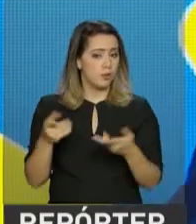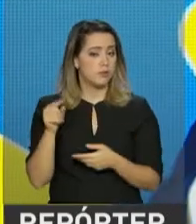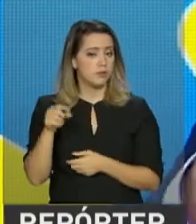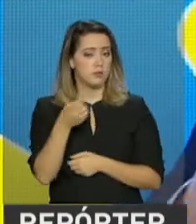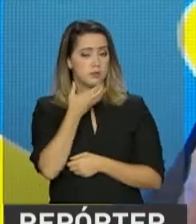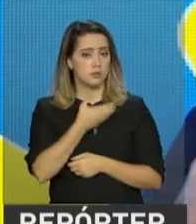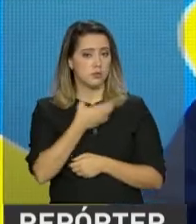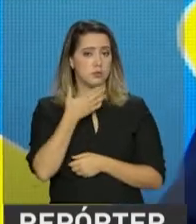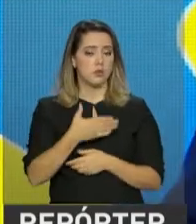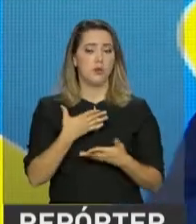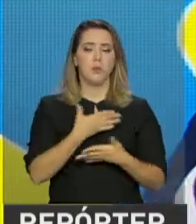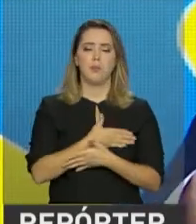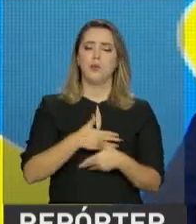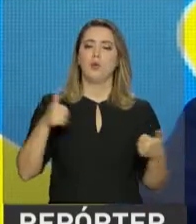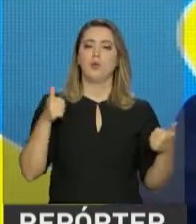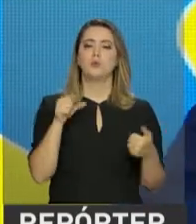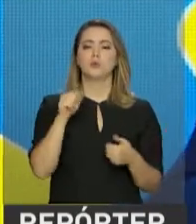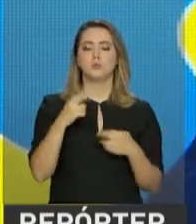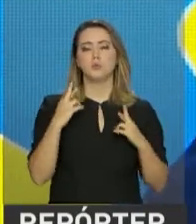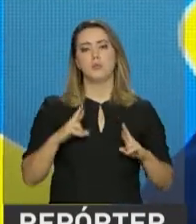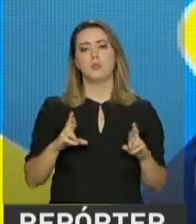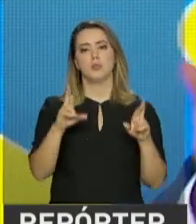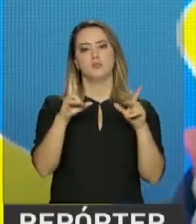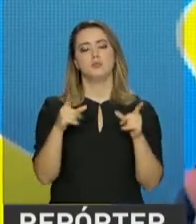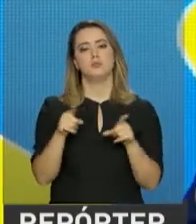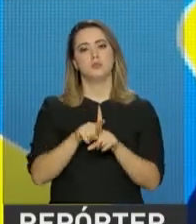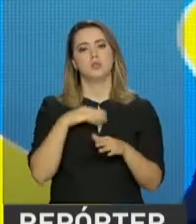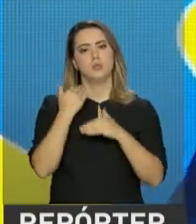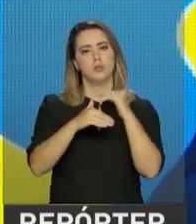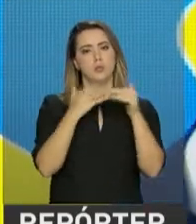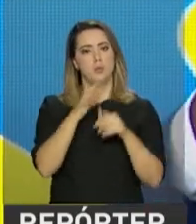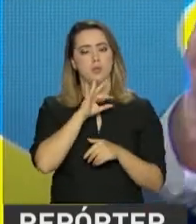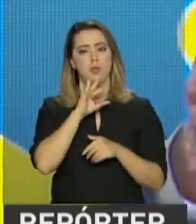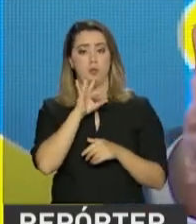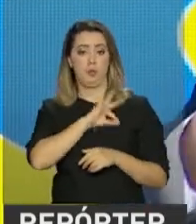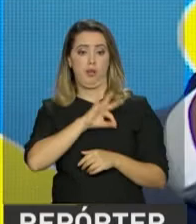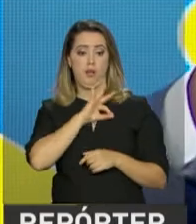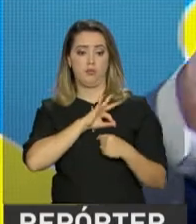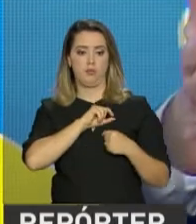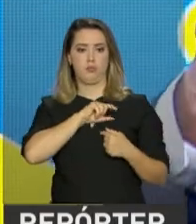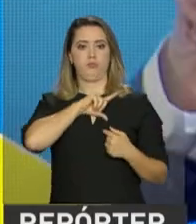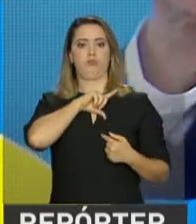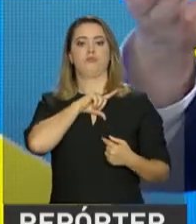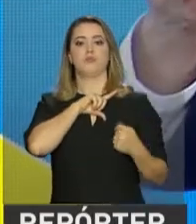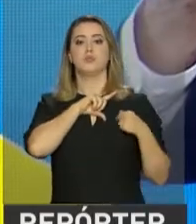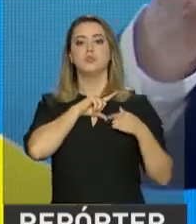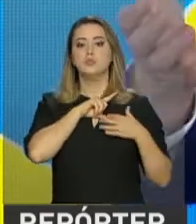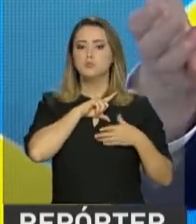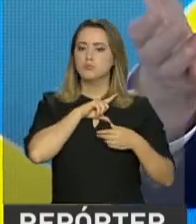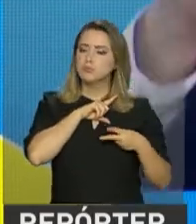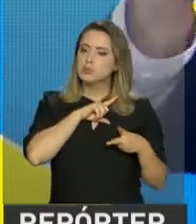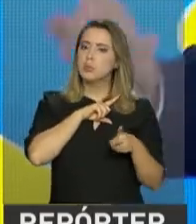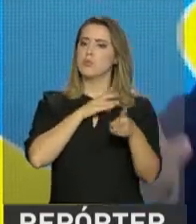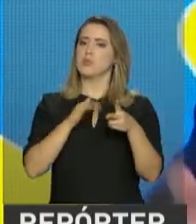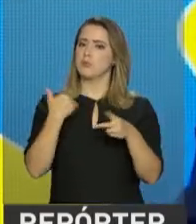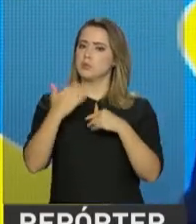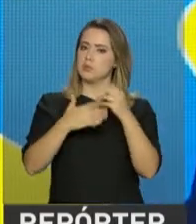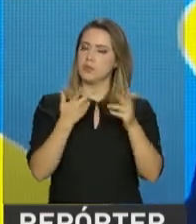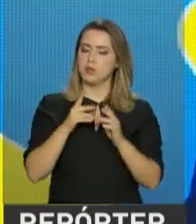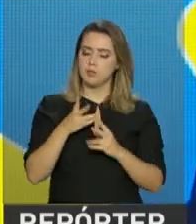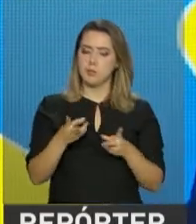de fato que o aumento da renda já se cada vez mais seja